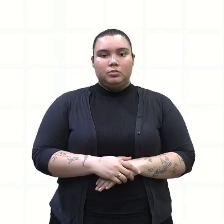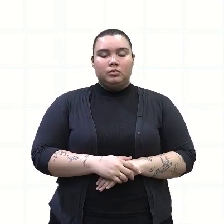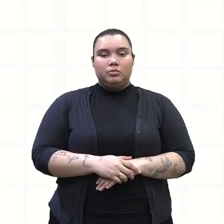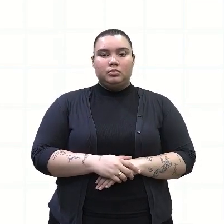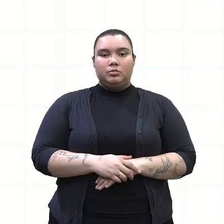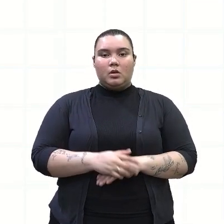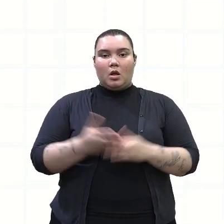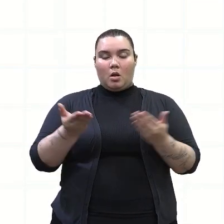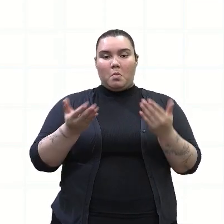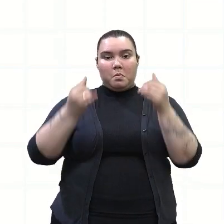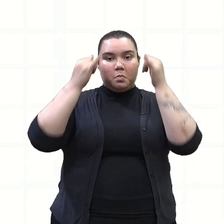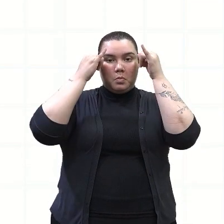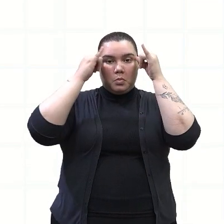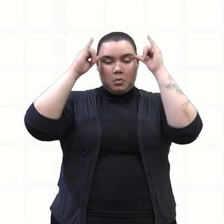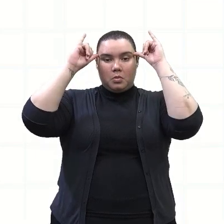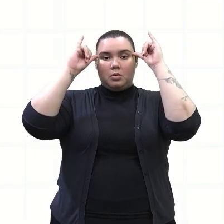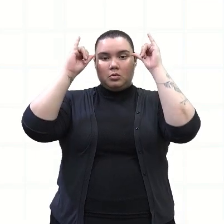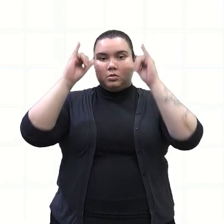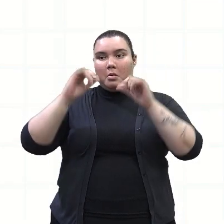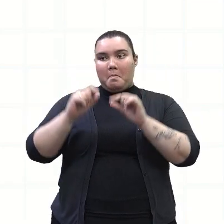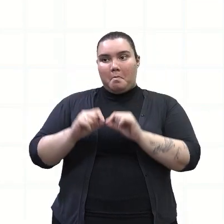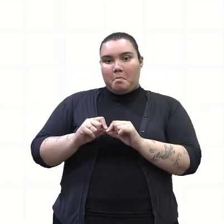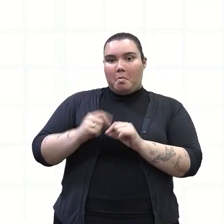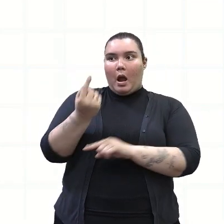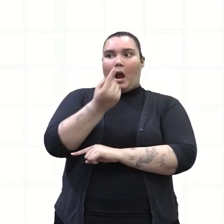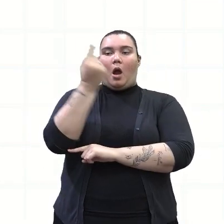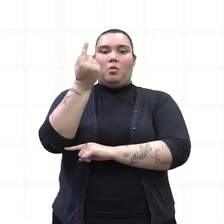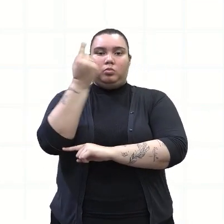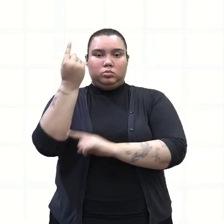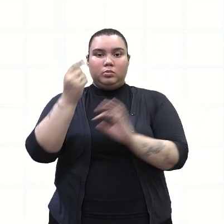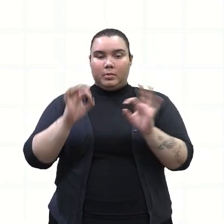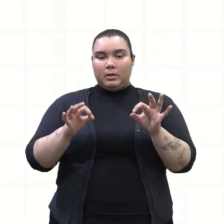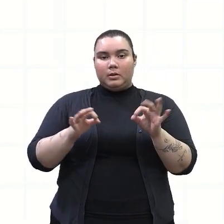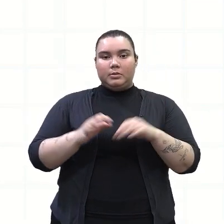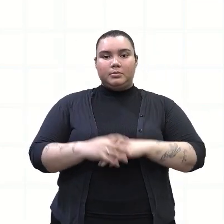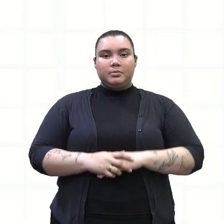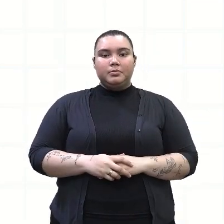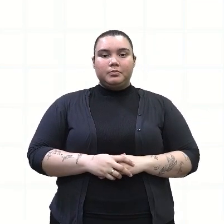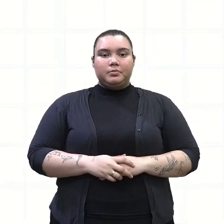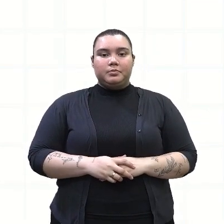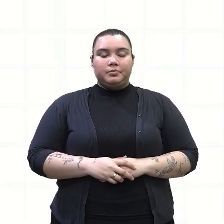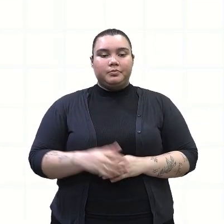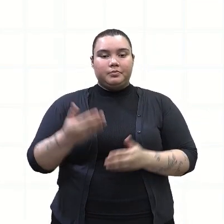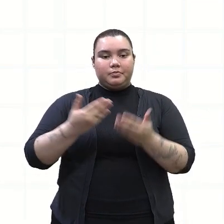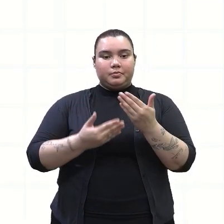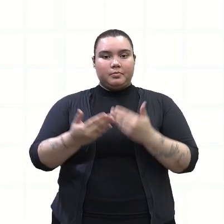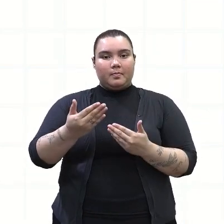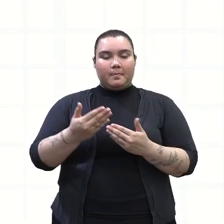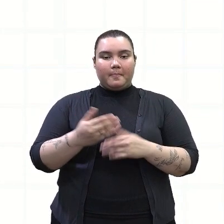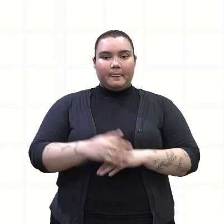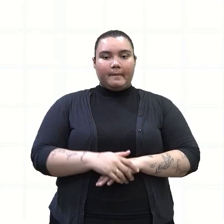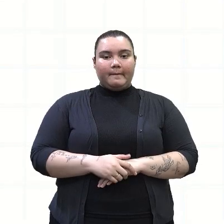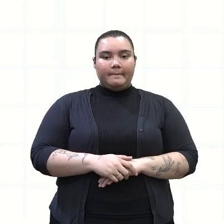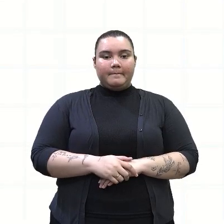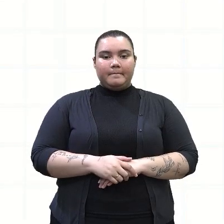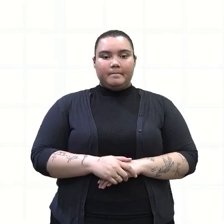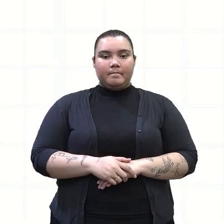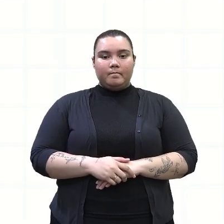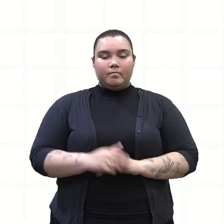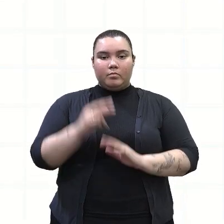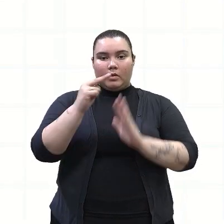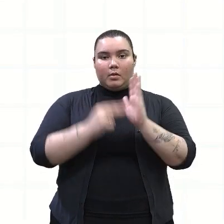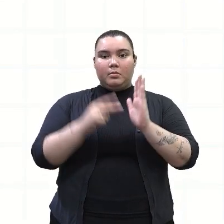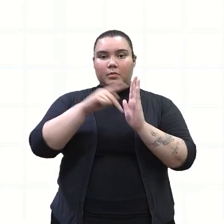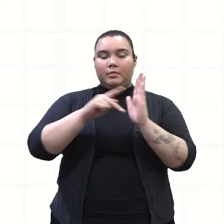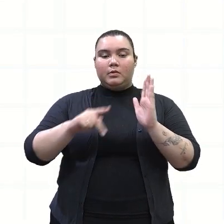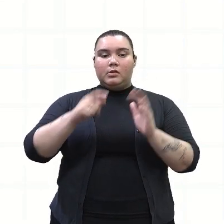é um boi assim, fora da média realmente, ok? Continuando um pouquinho mais. Tommy is fed